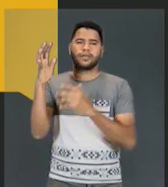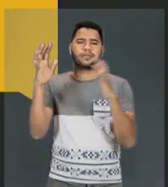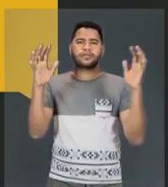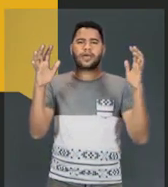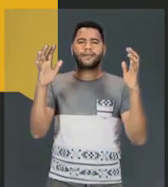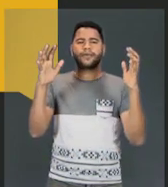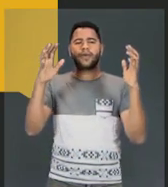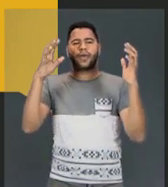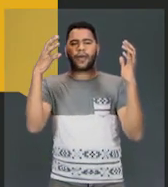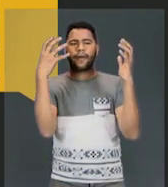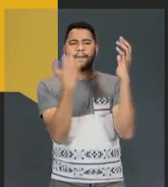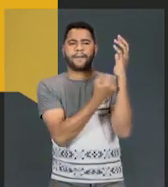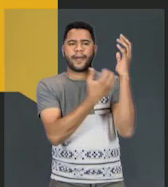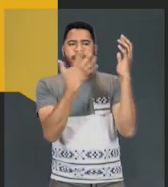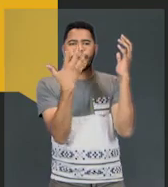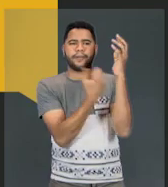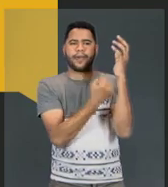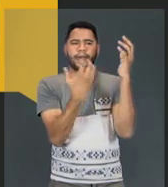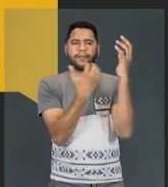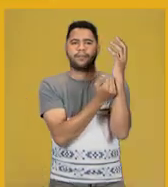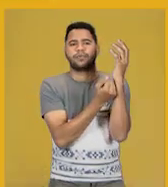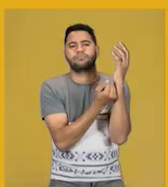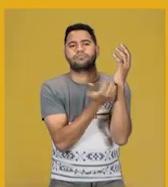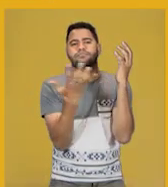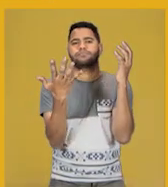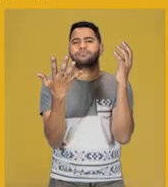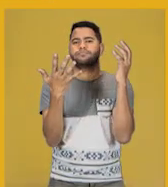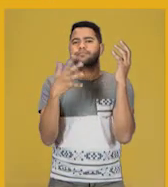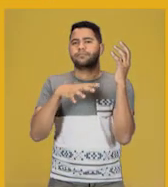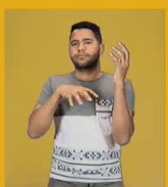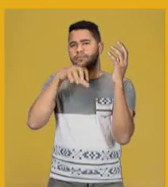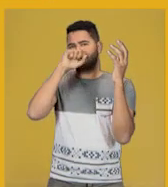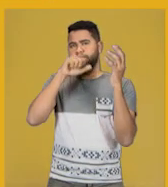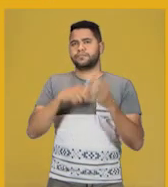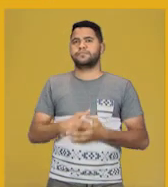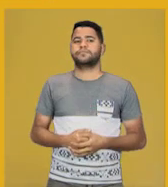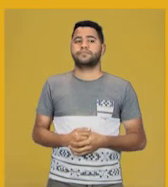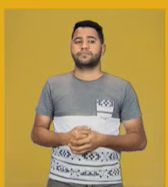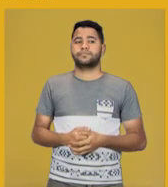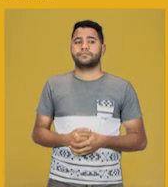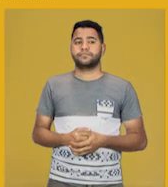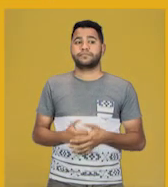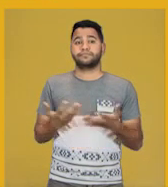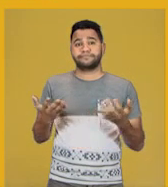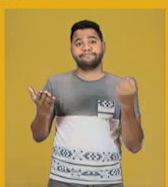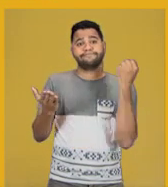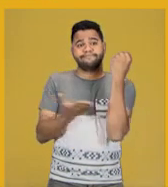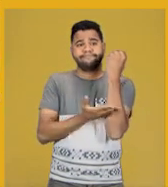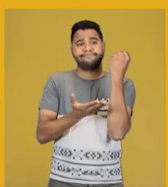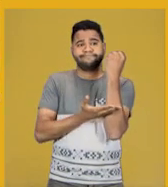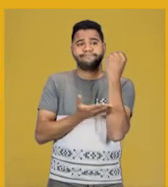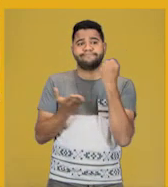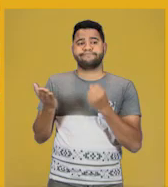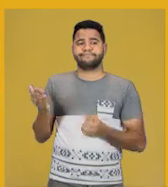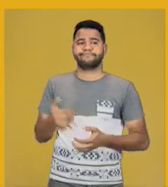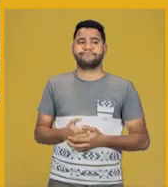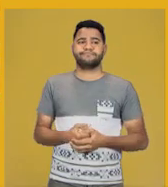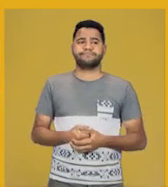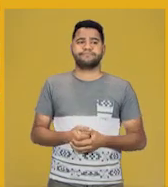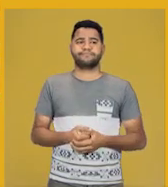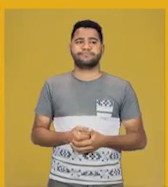filtram tanto também o ar que a gente respira apesar da do desmatamento né